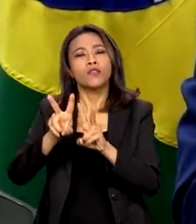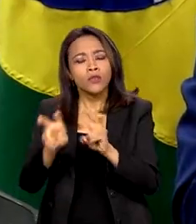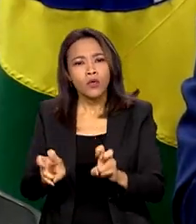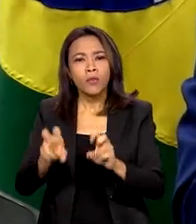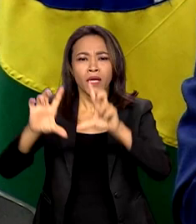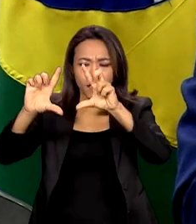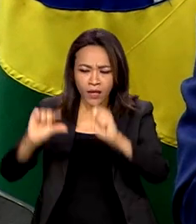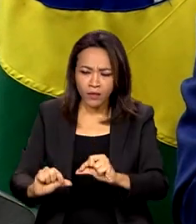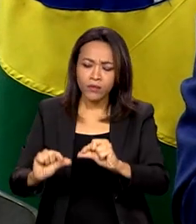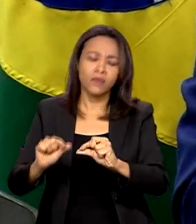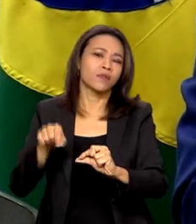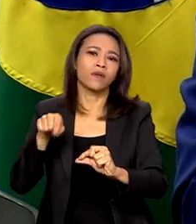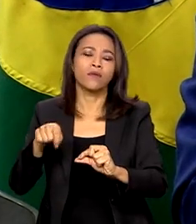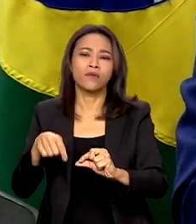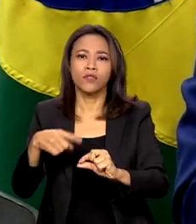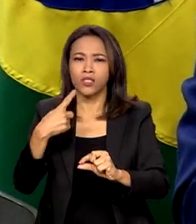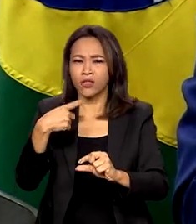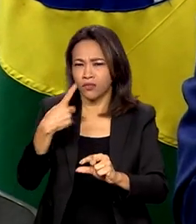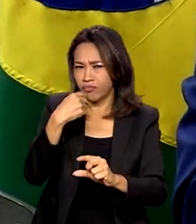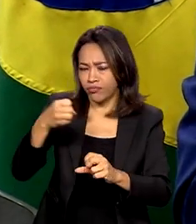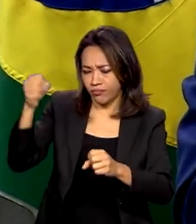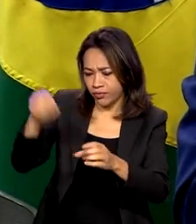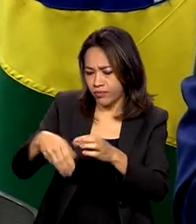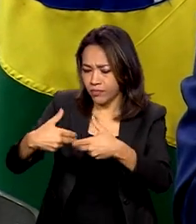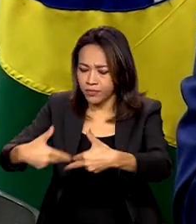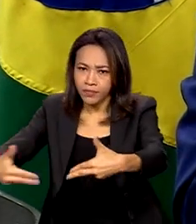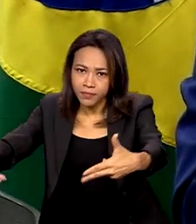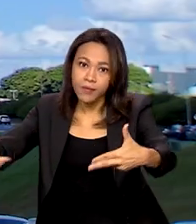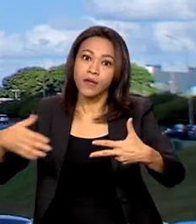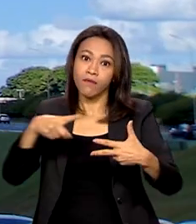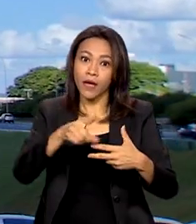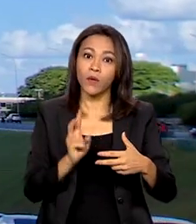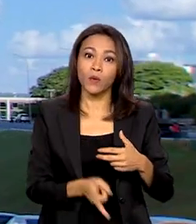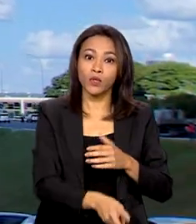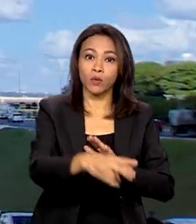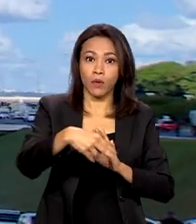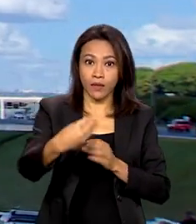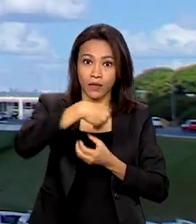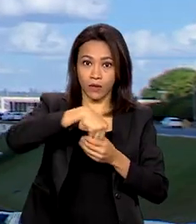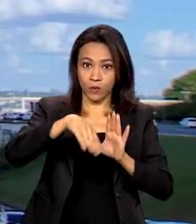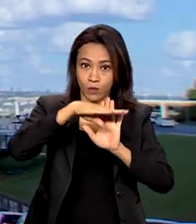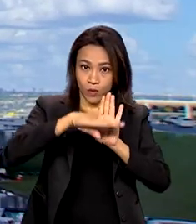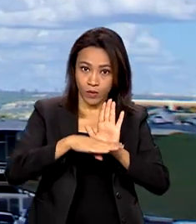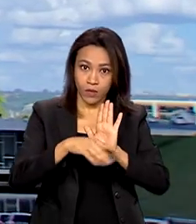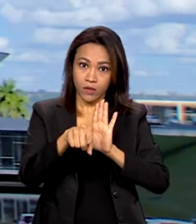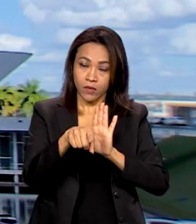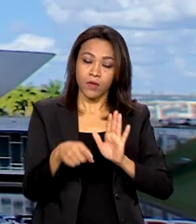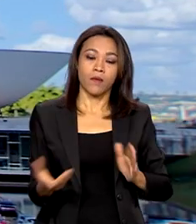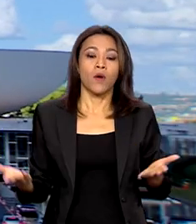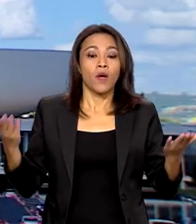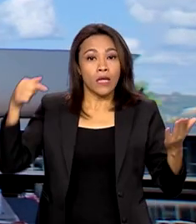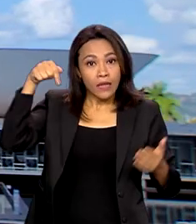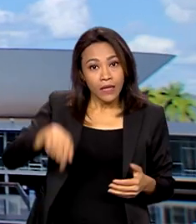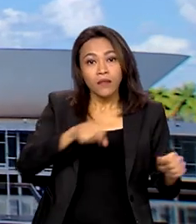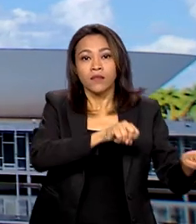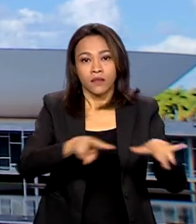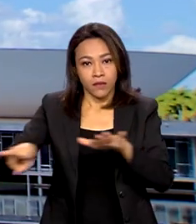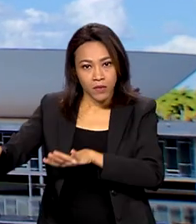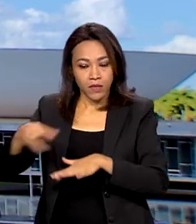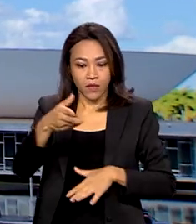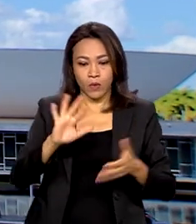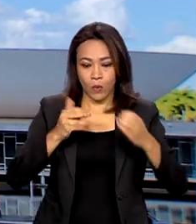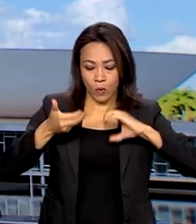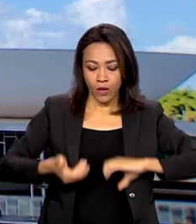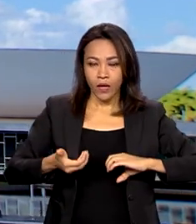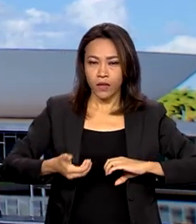sob a gestão do Ministério do meio ambiente e mudança do clima o Congresso Nacional Aprecia nesta semana a medida